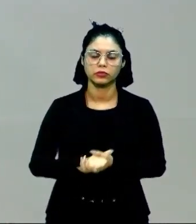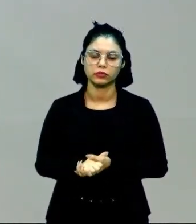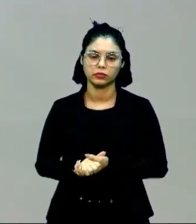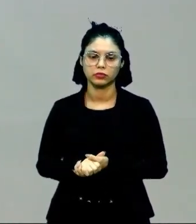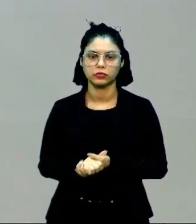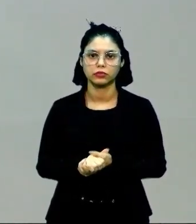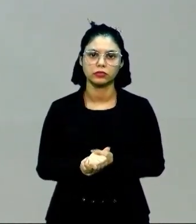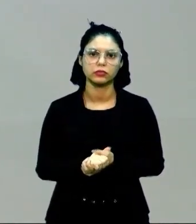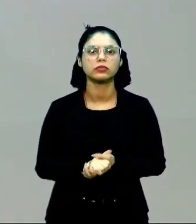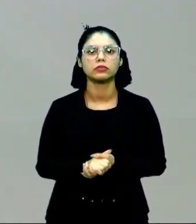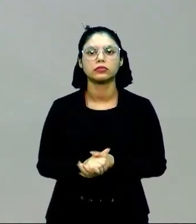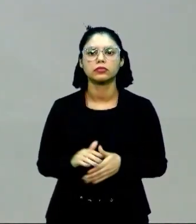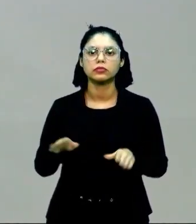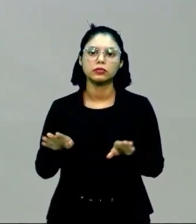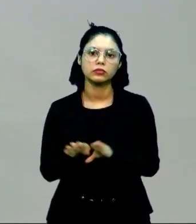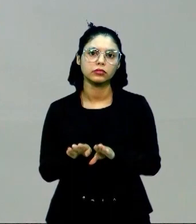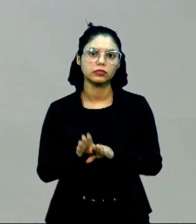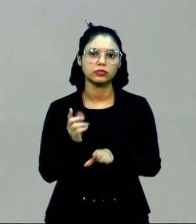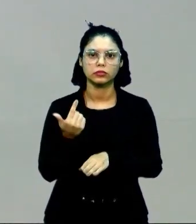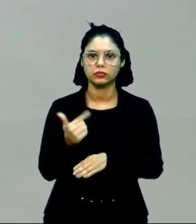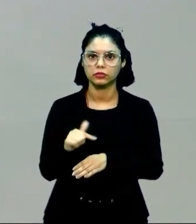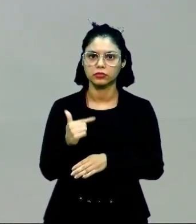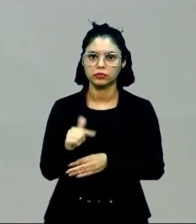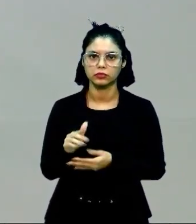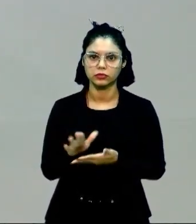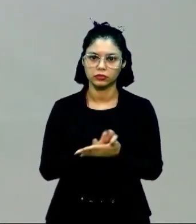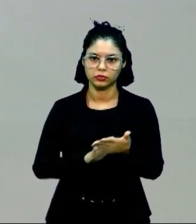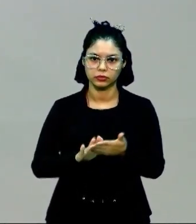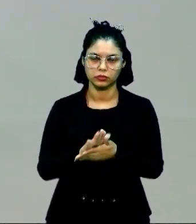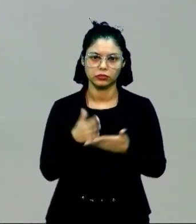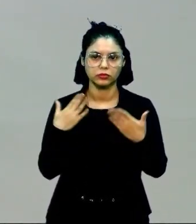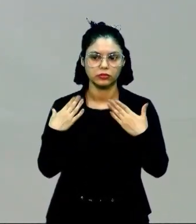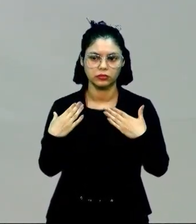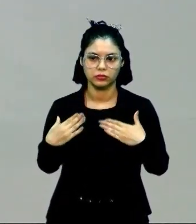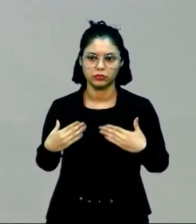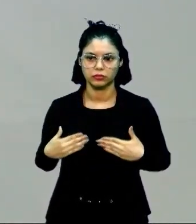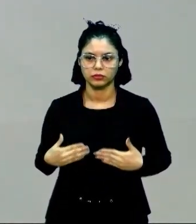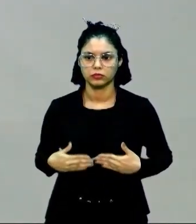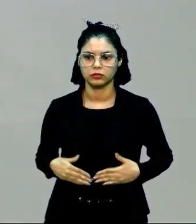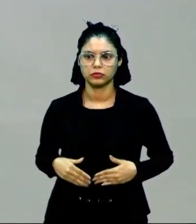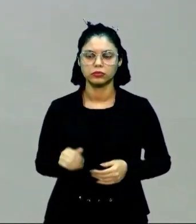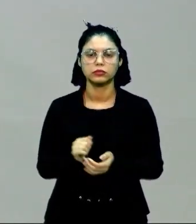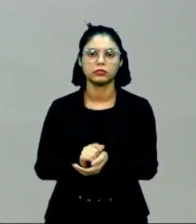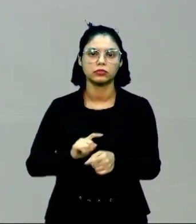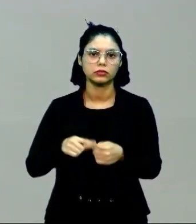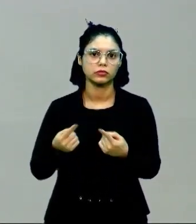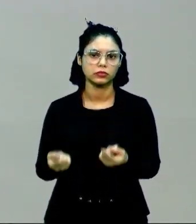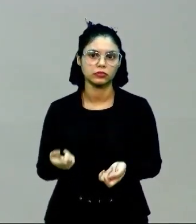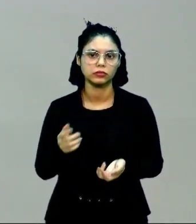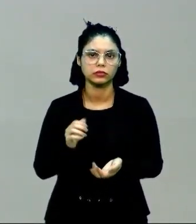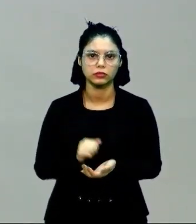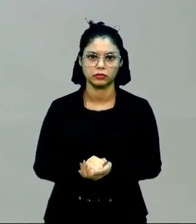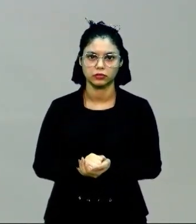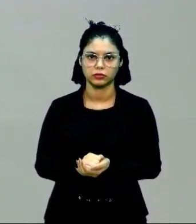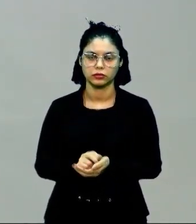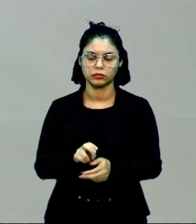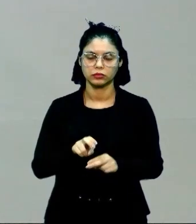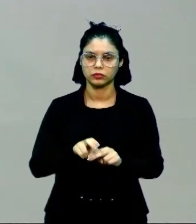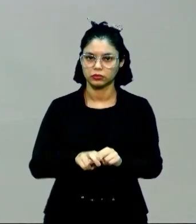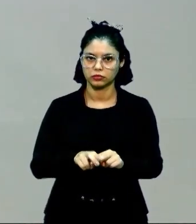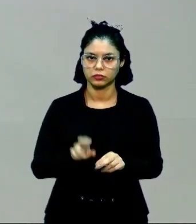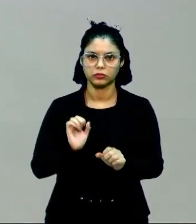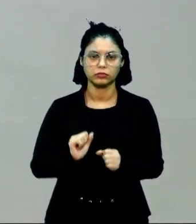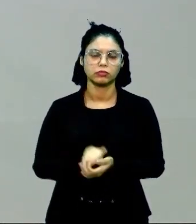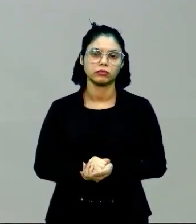uma pessoa que eu não tenho nenhuma deficiência física, mas, por exemplo, para um cadeirante,